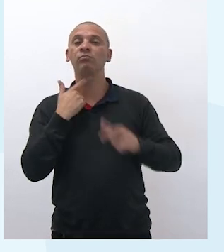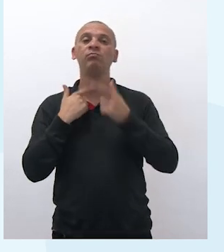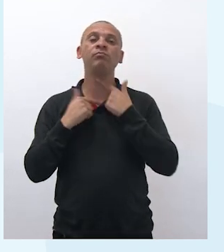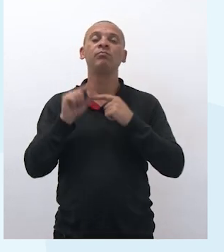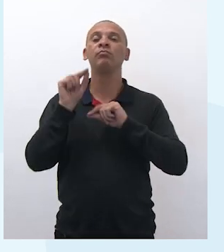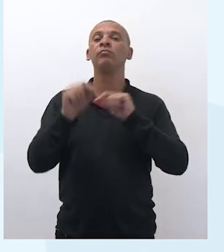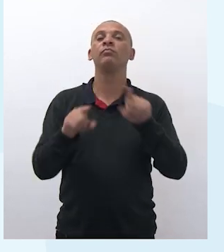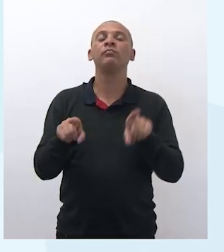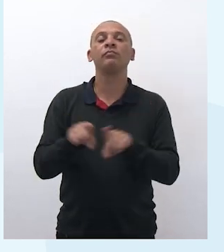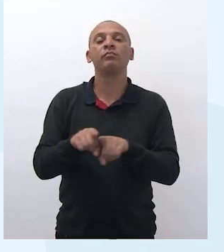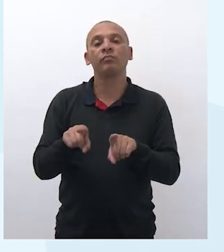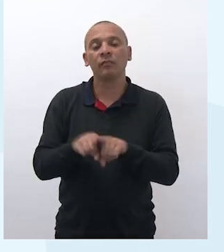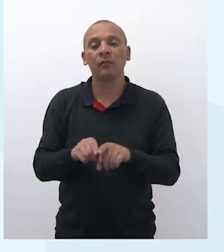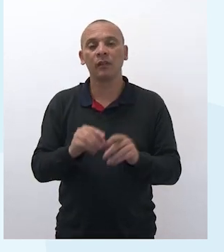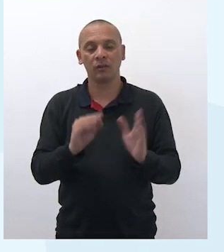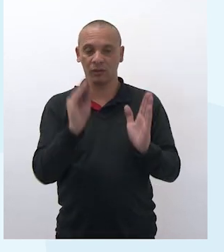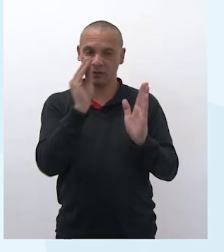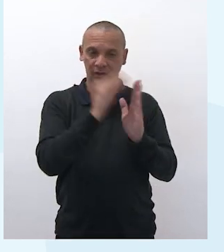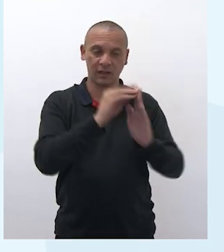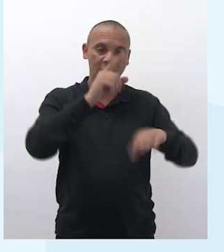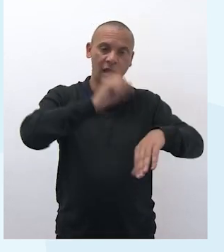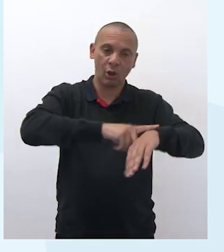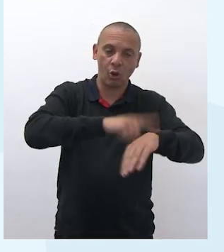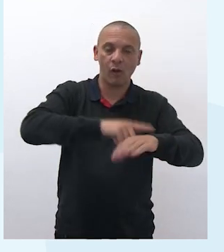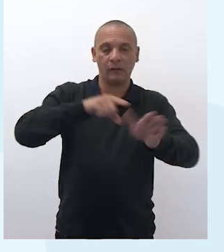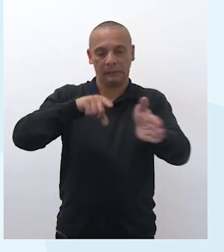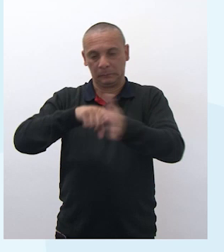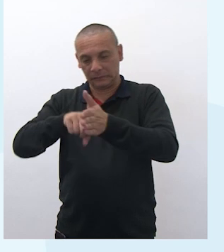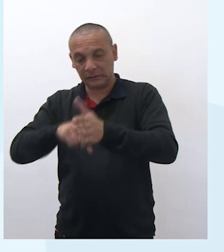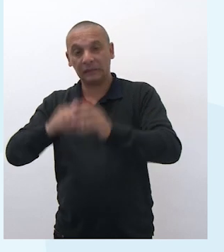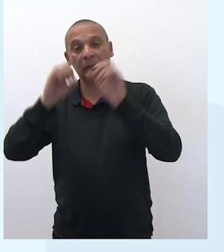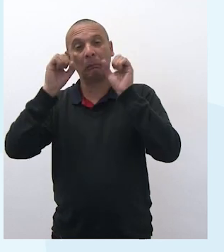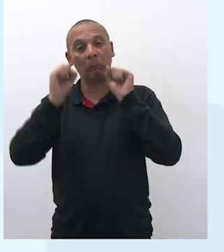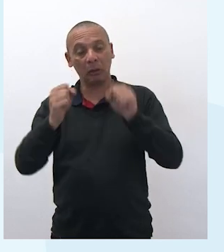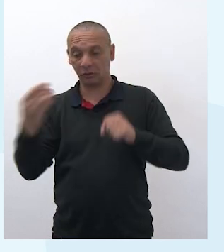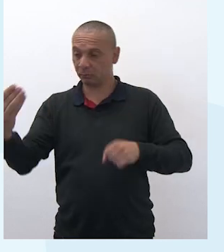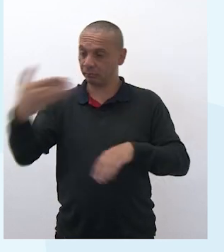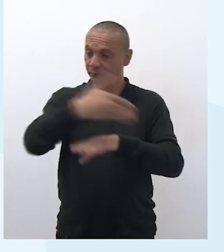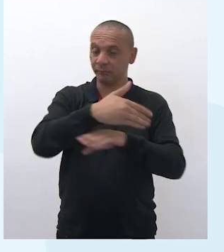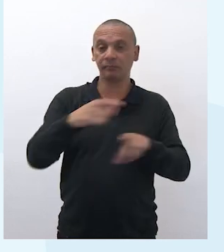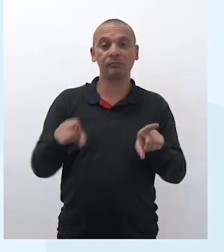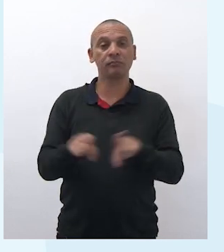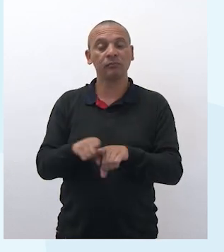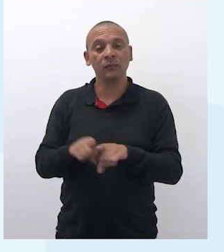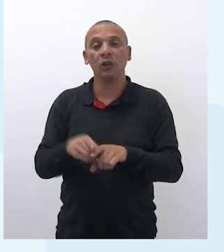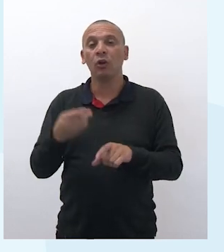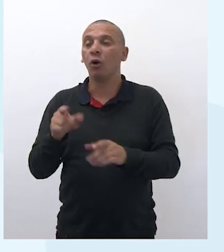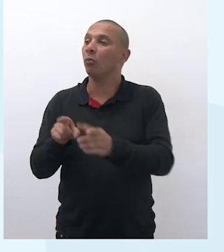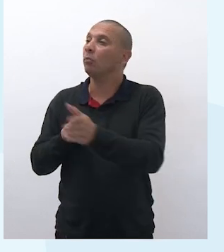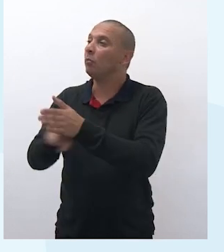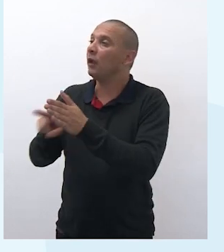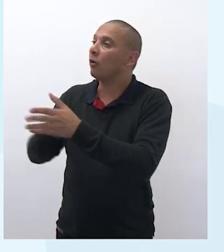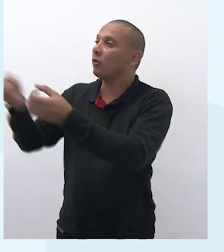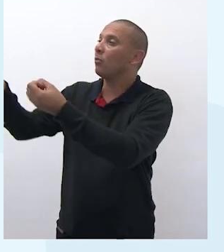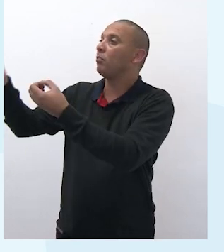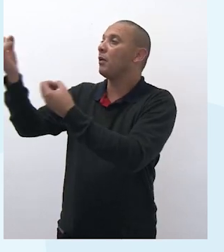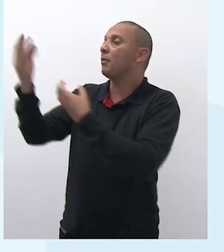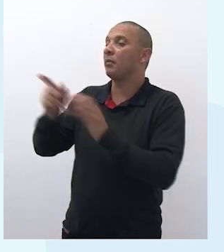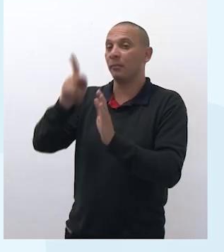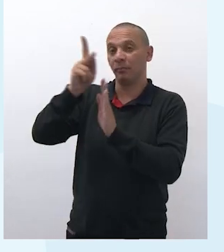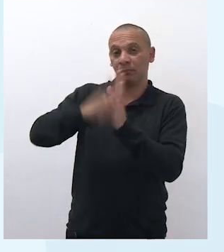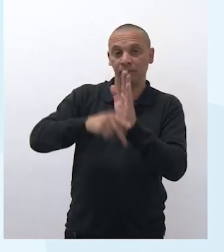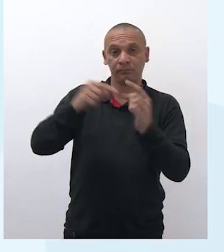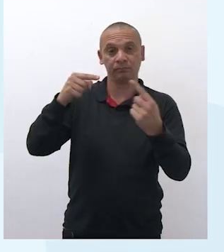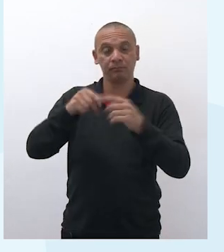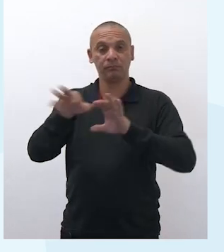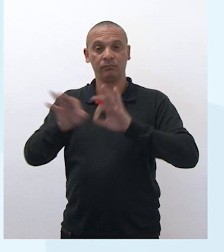quiser agendar um horário para pesquisar esse acervo ou buscar orientações para a elaboração de projetos e